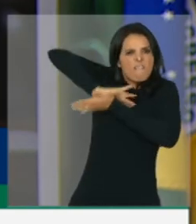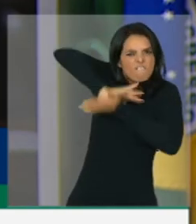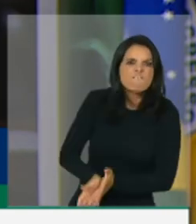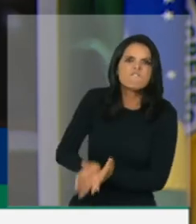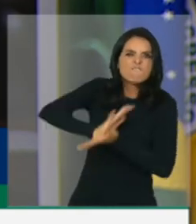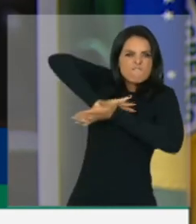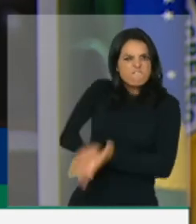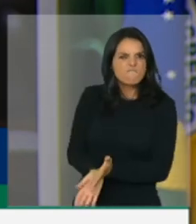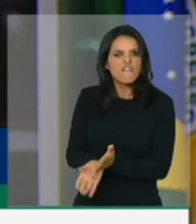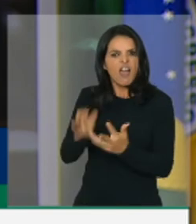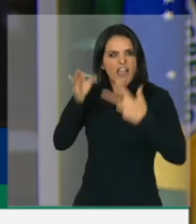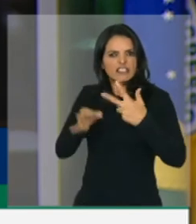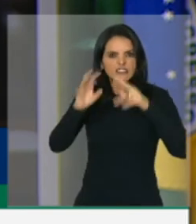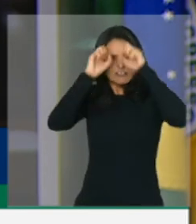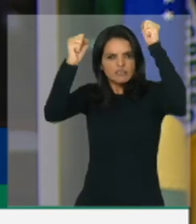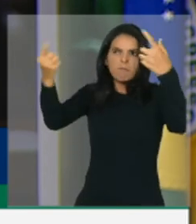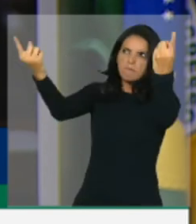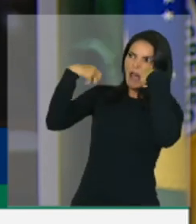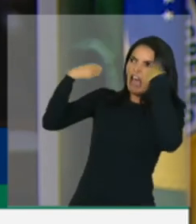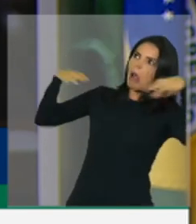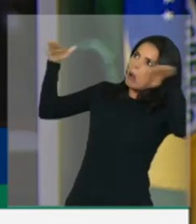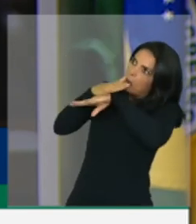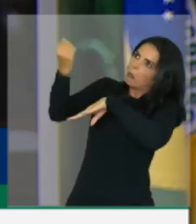humilhados ao Supremo Tribunal Federal.